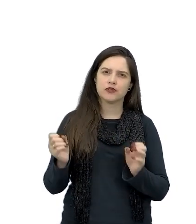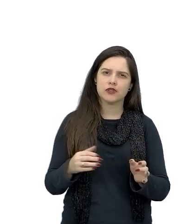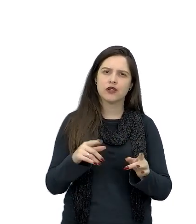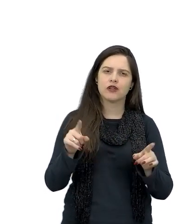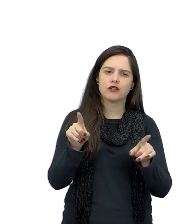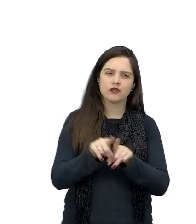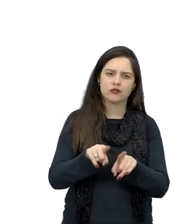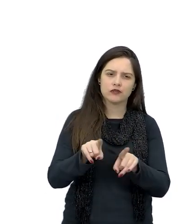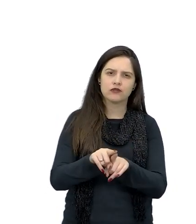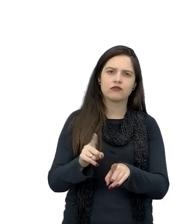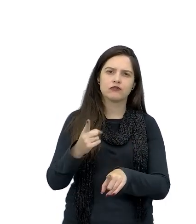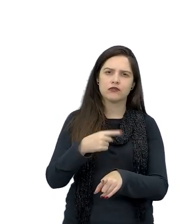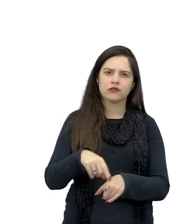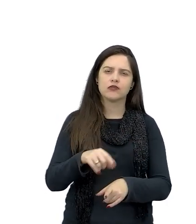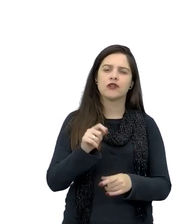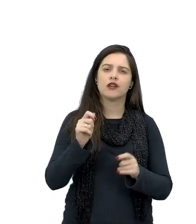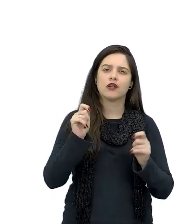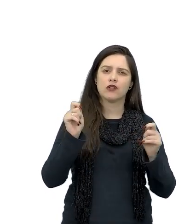as devidas